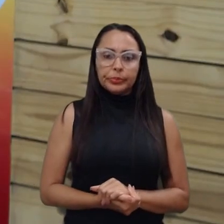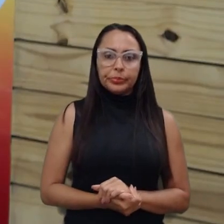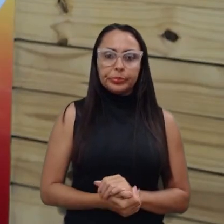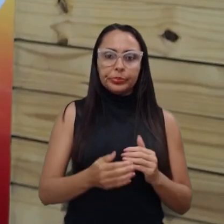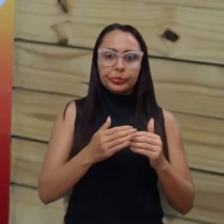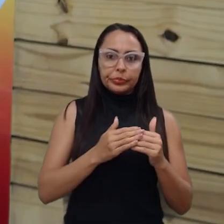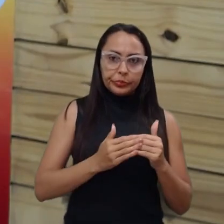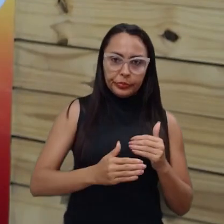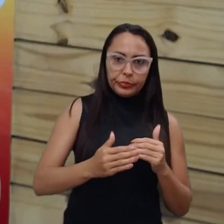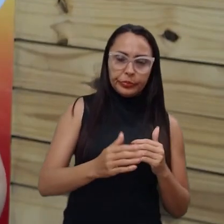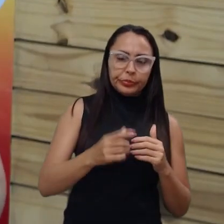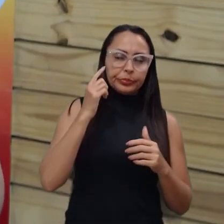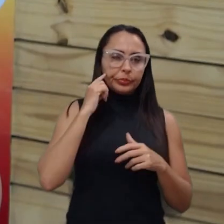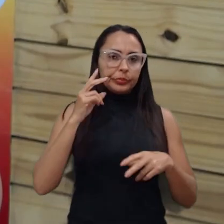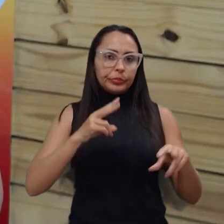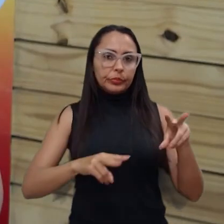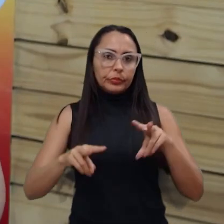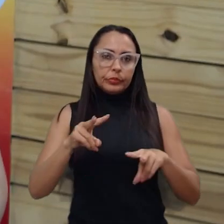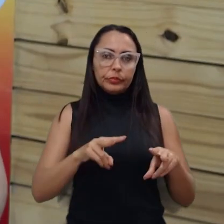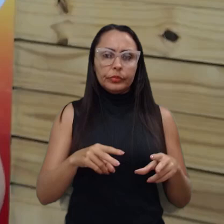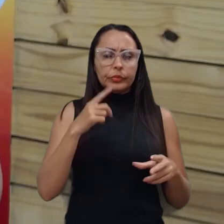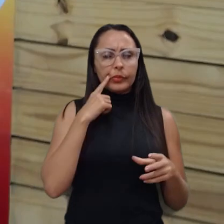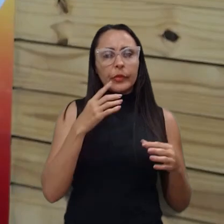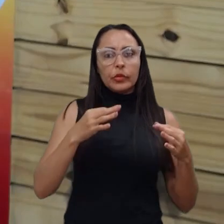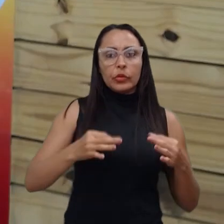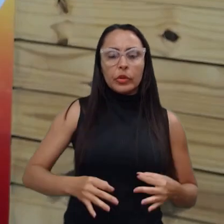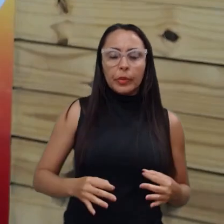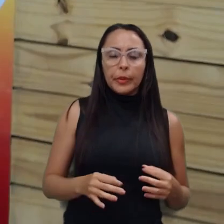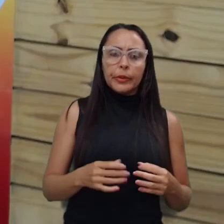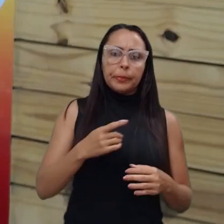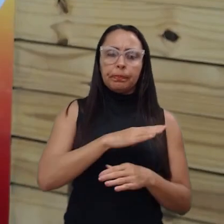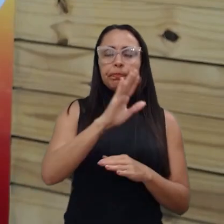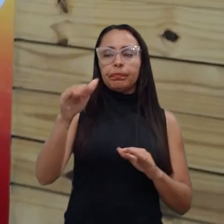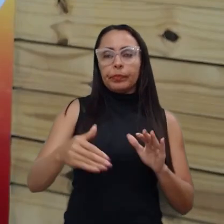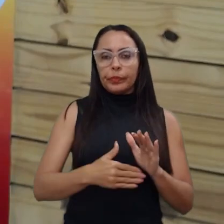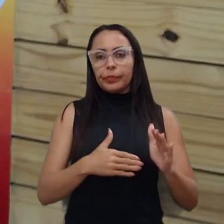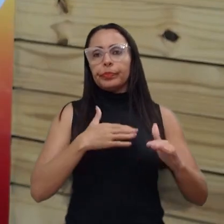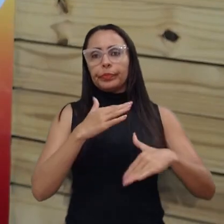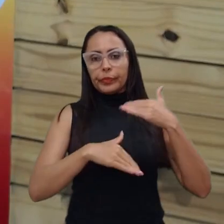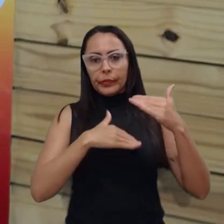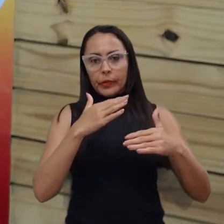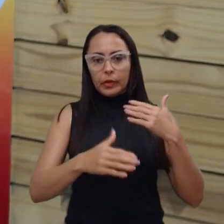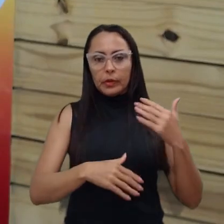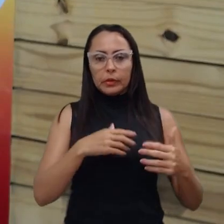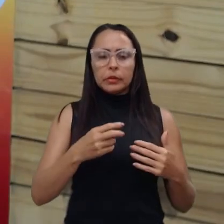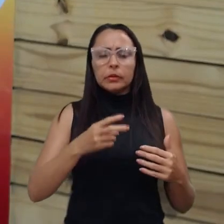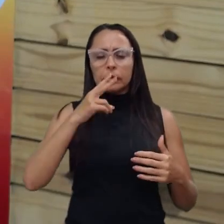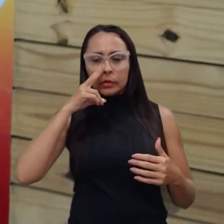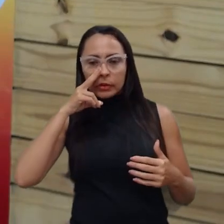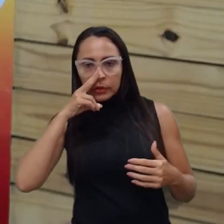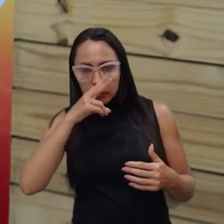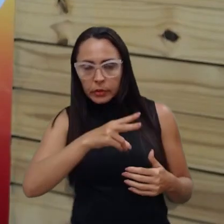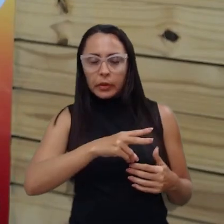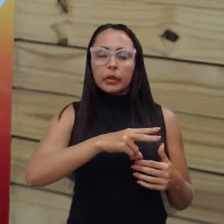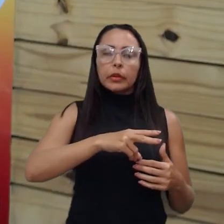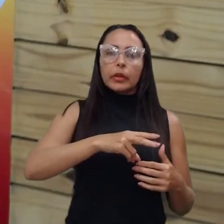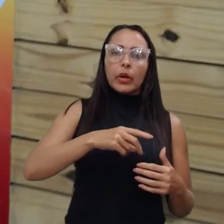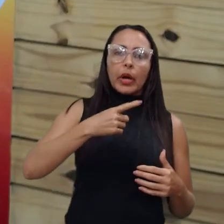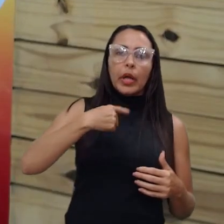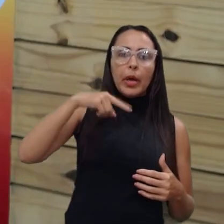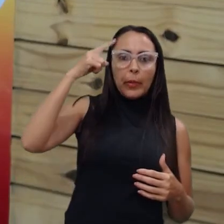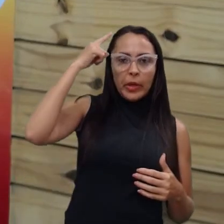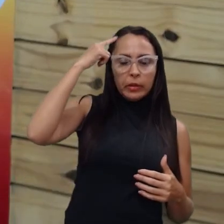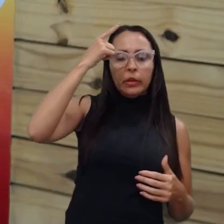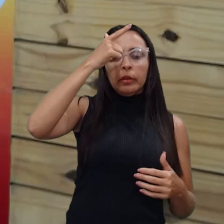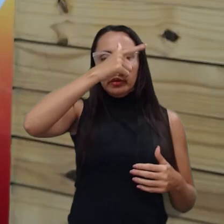desse monitoramento é que justamente todo o processo é fortalecido, ele é